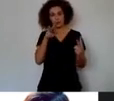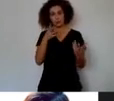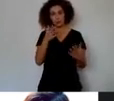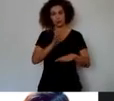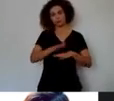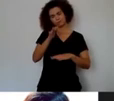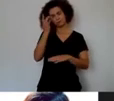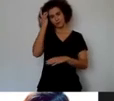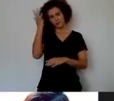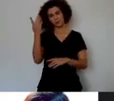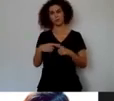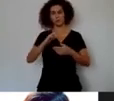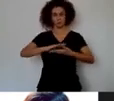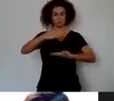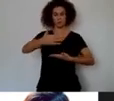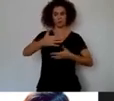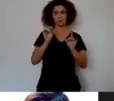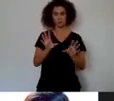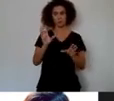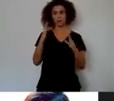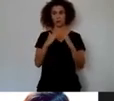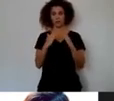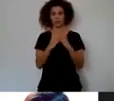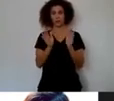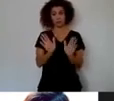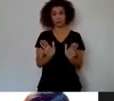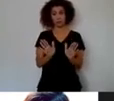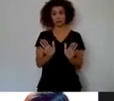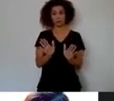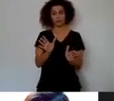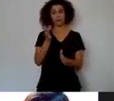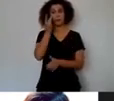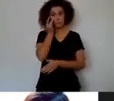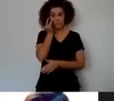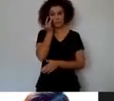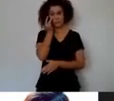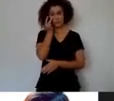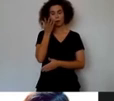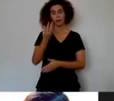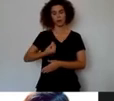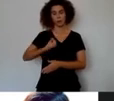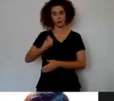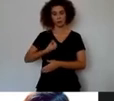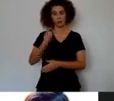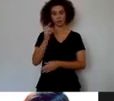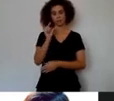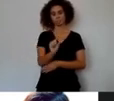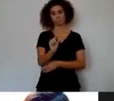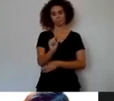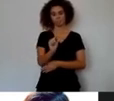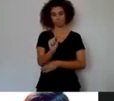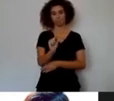é só abrir o computador e ligar lá, consegue acessar. Mas quando estava no presencial, a participação era muito pequena.